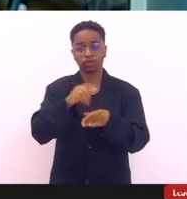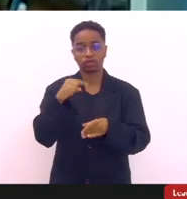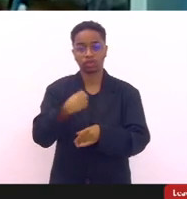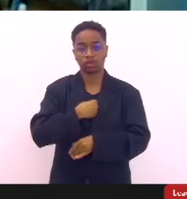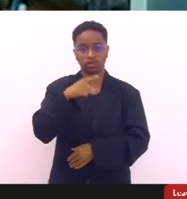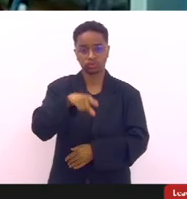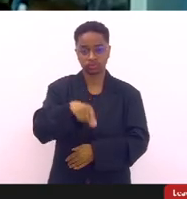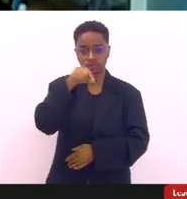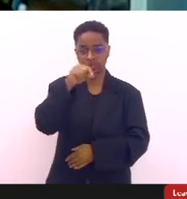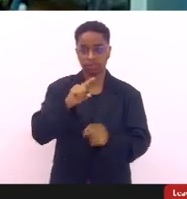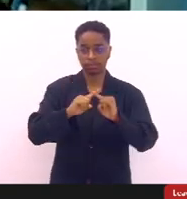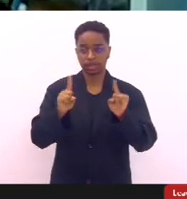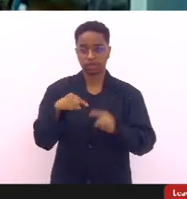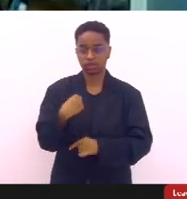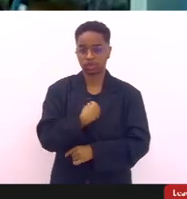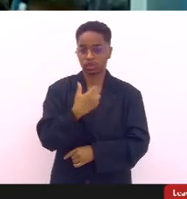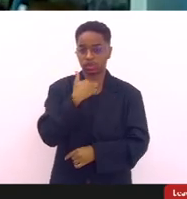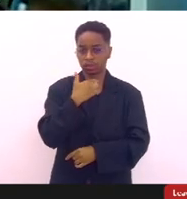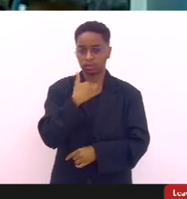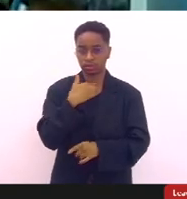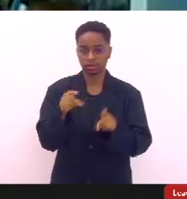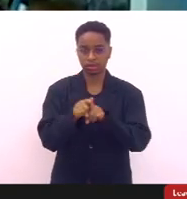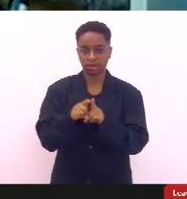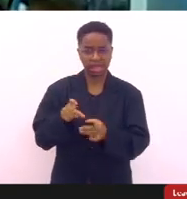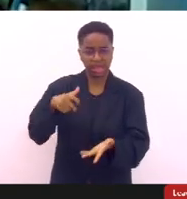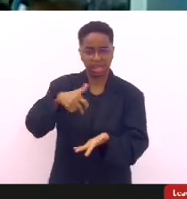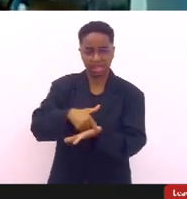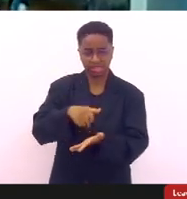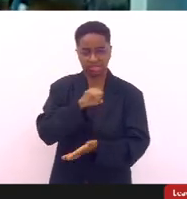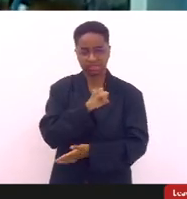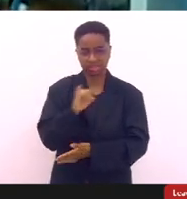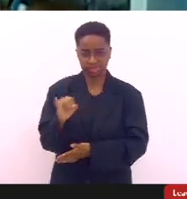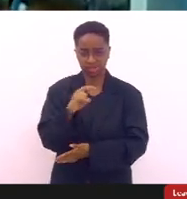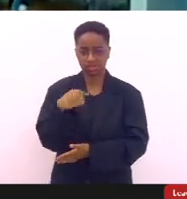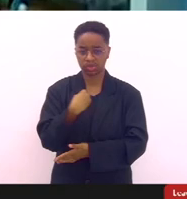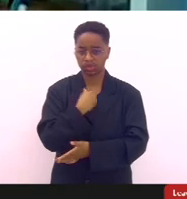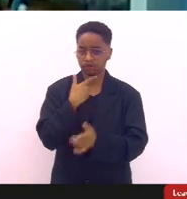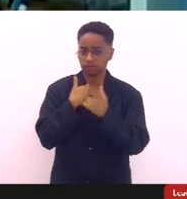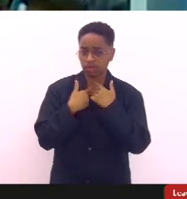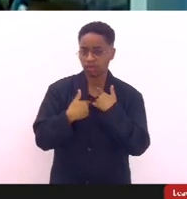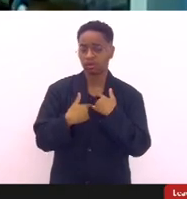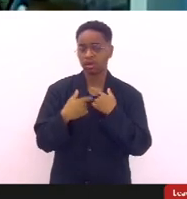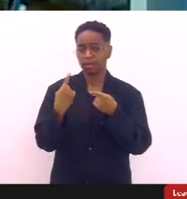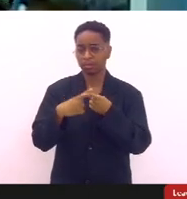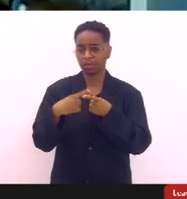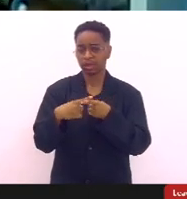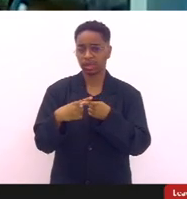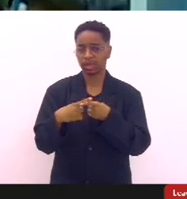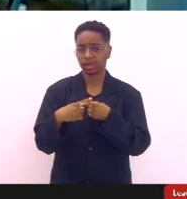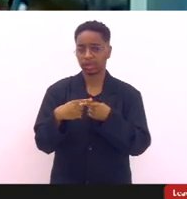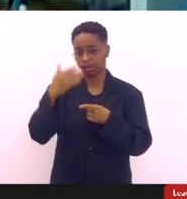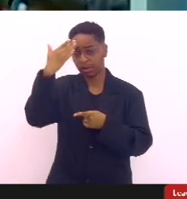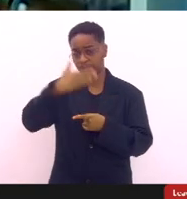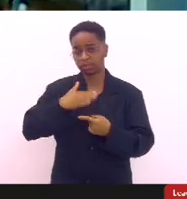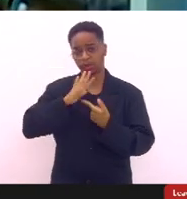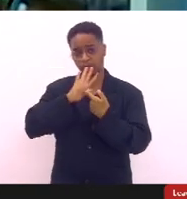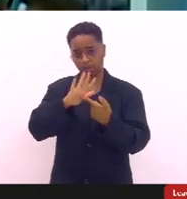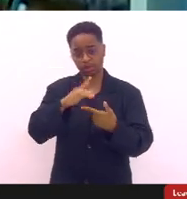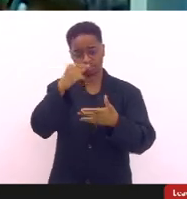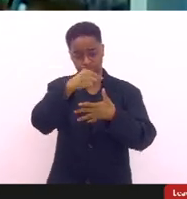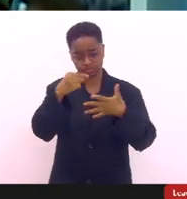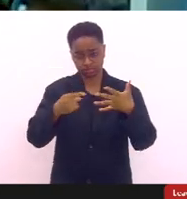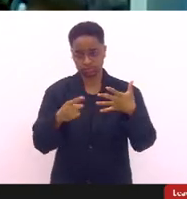sufrágio eleitoral. Não podemos, inclusive, puni-las quando assim nós desejarmos e que está totalmente comprovado com tudo que foi dito